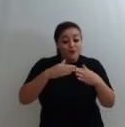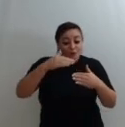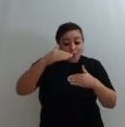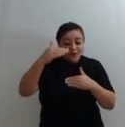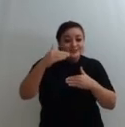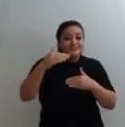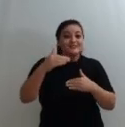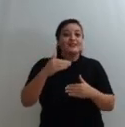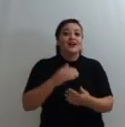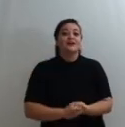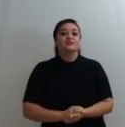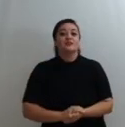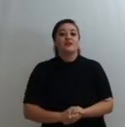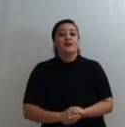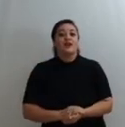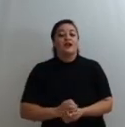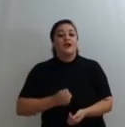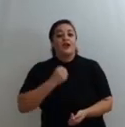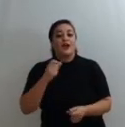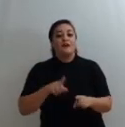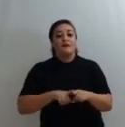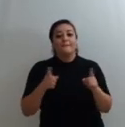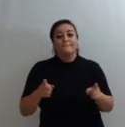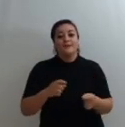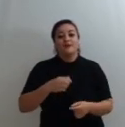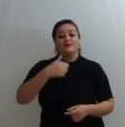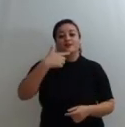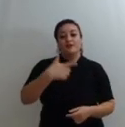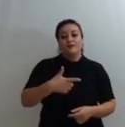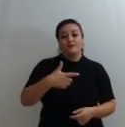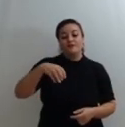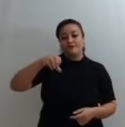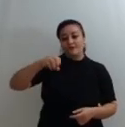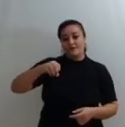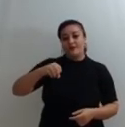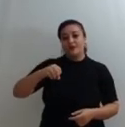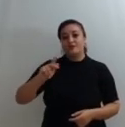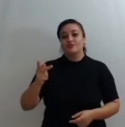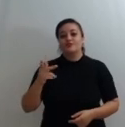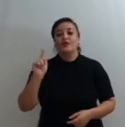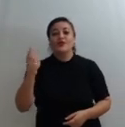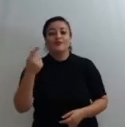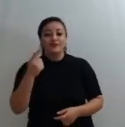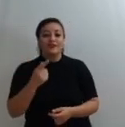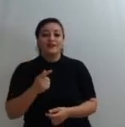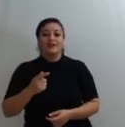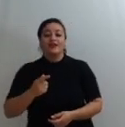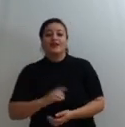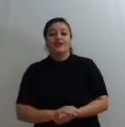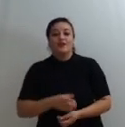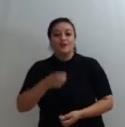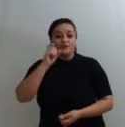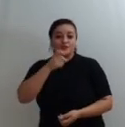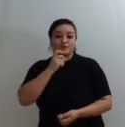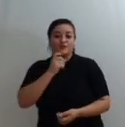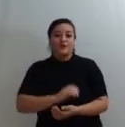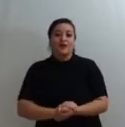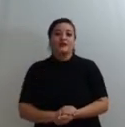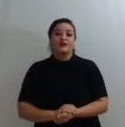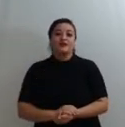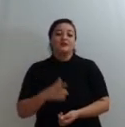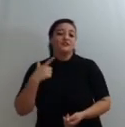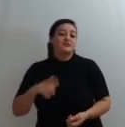mula. É pessoa, mula. 29 quilos de cocaína, mas é pessoa primária, sem vinculação demonstrada com crime,